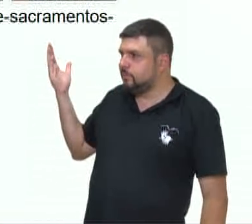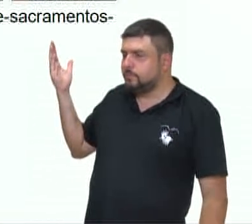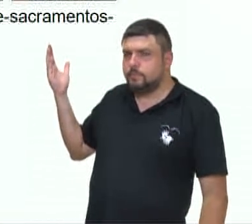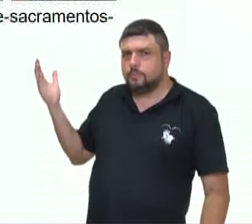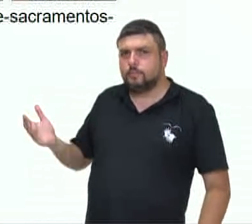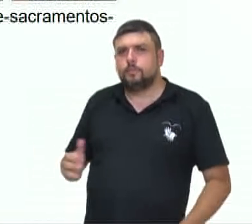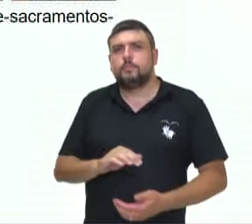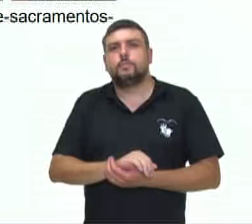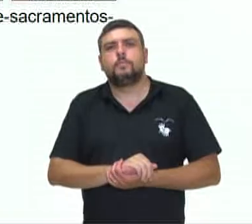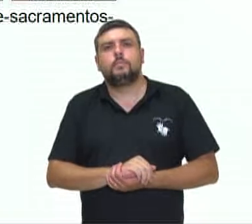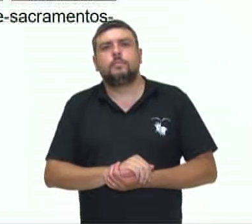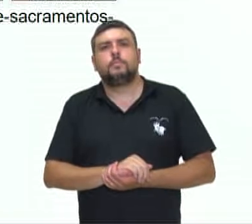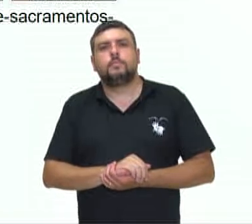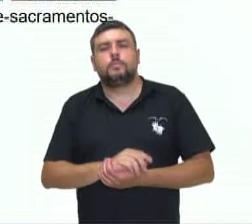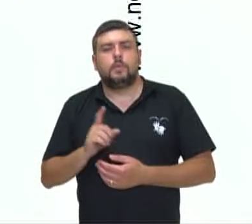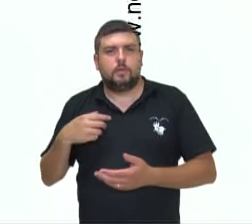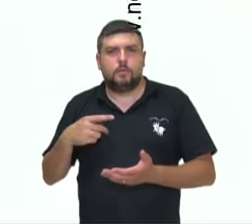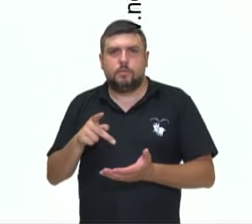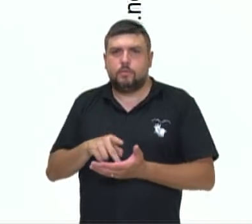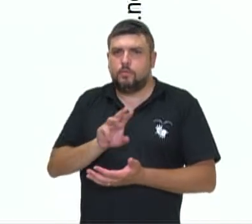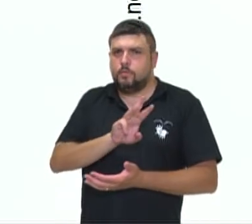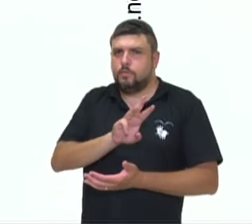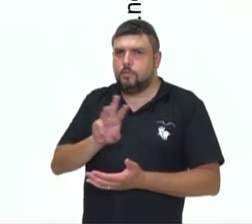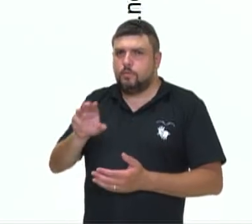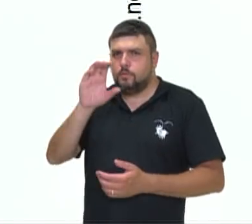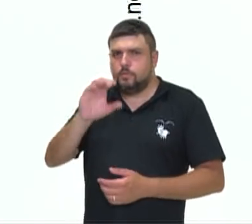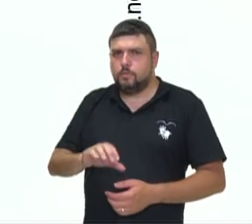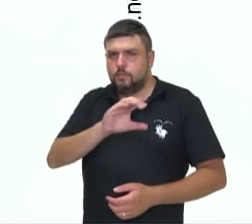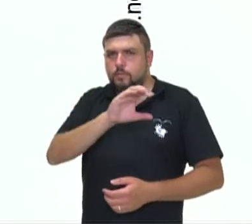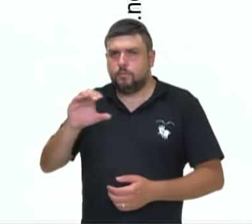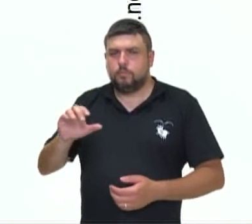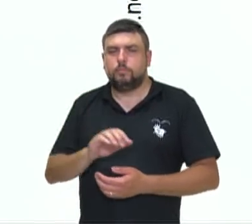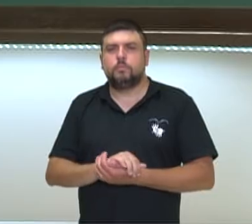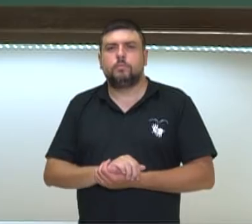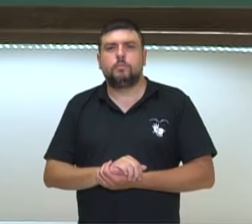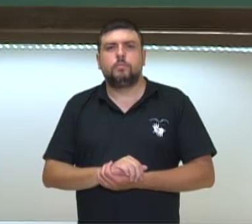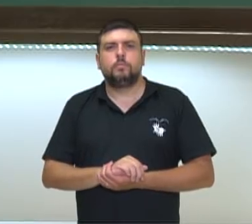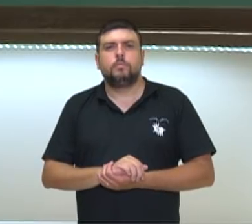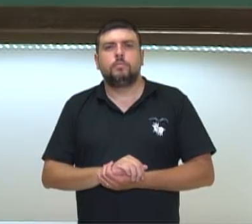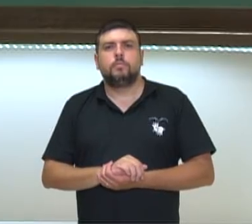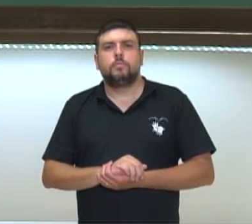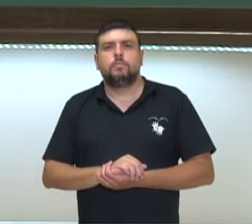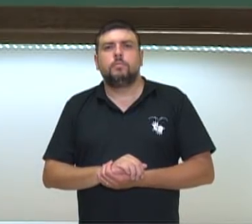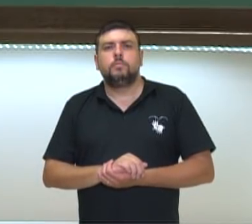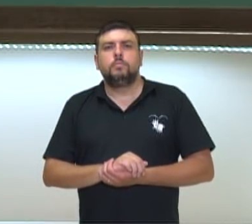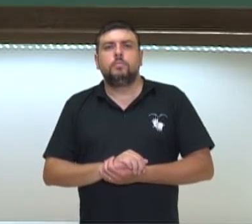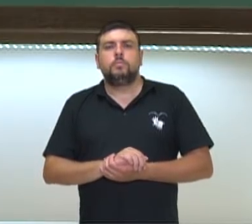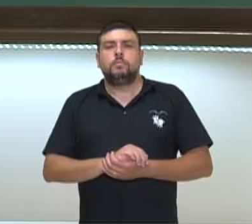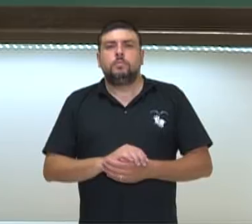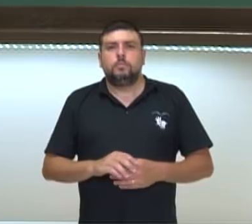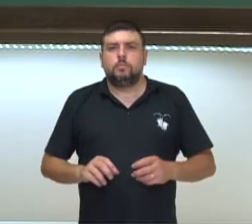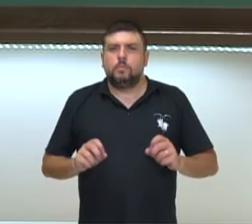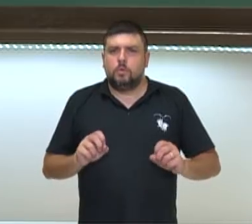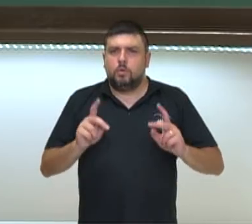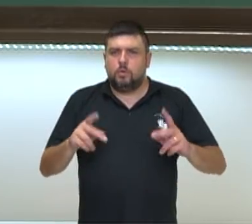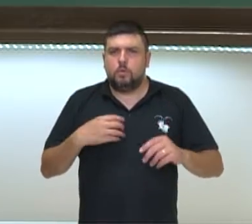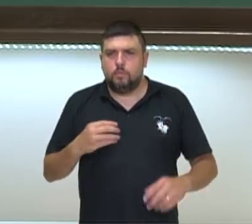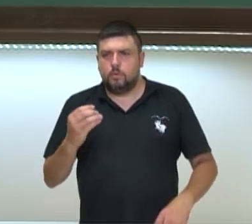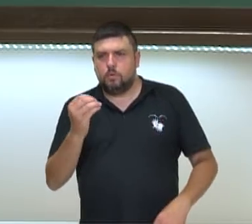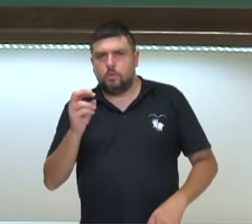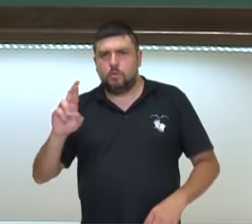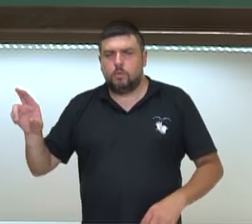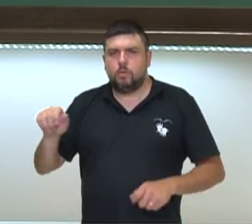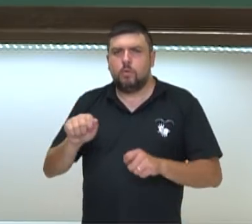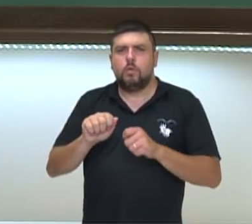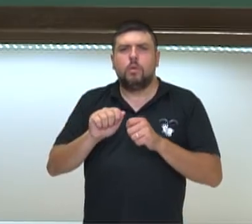que eu tirei inclusive de um site católico. Bom, agora vamos falar, tem muitos rituais orientais, desde a meditação, que